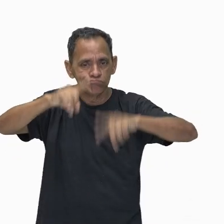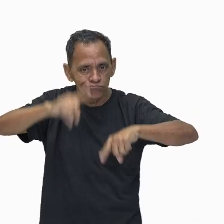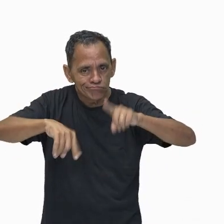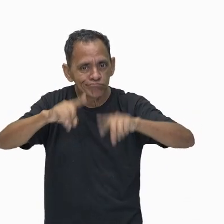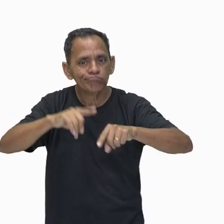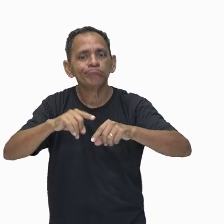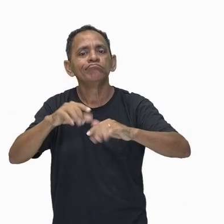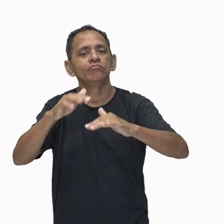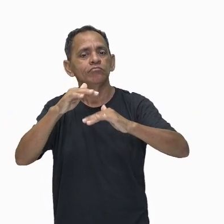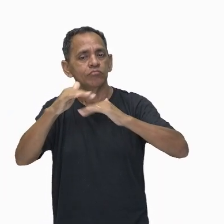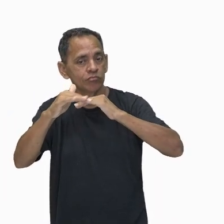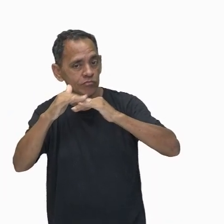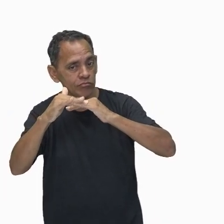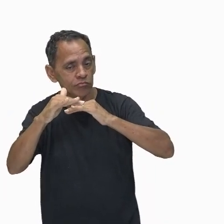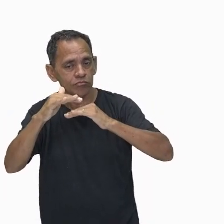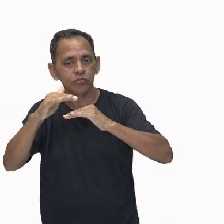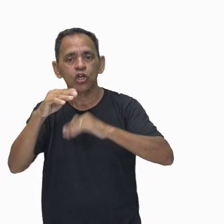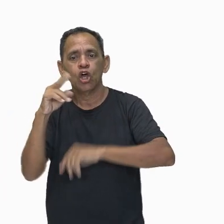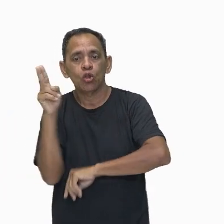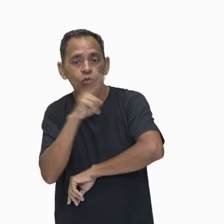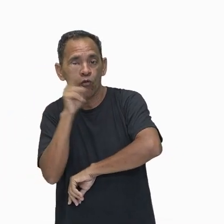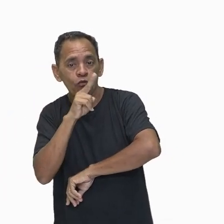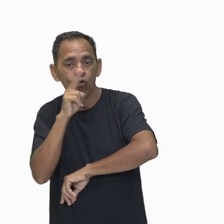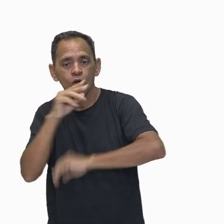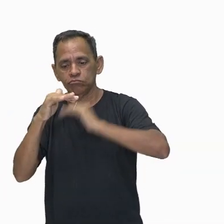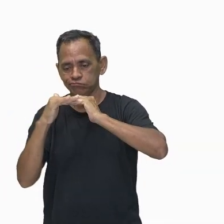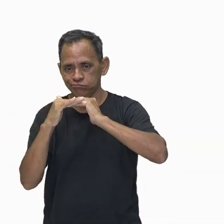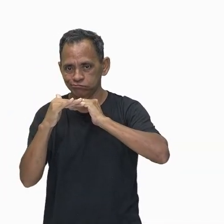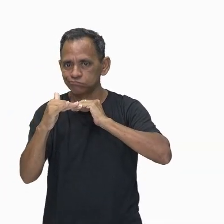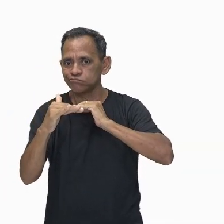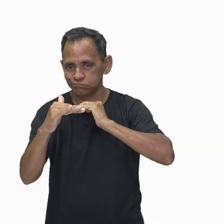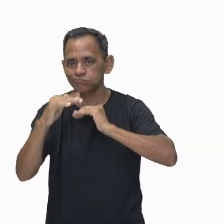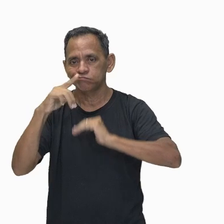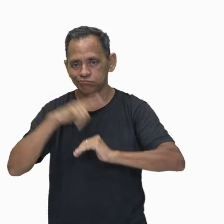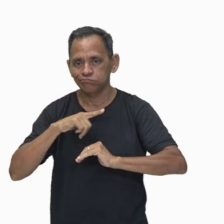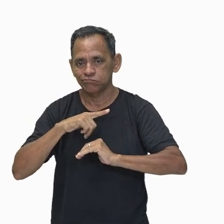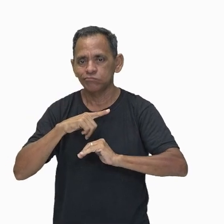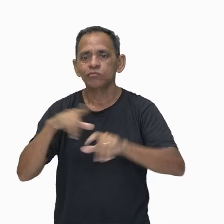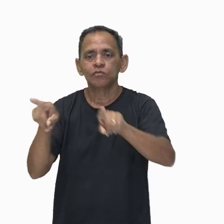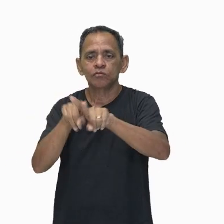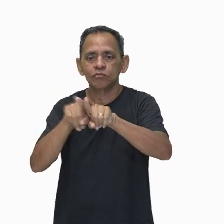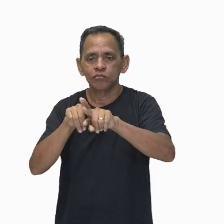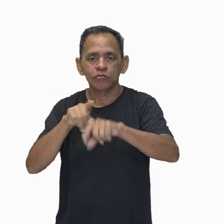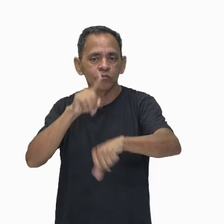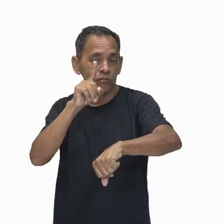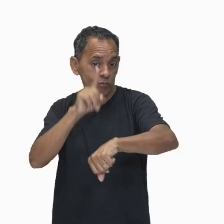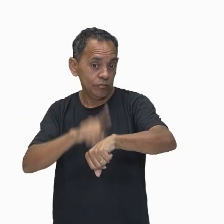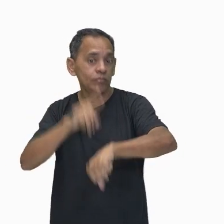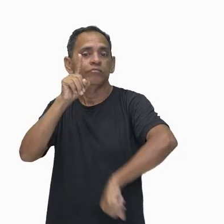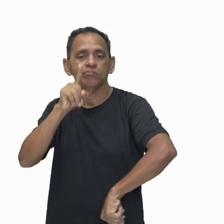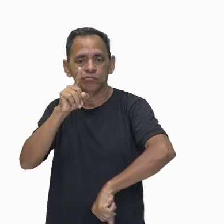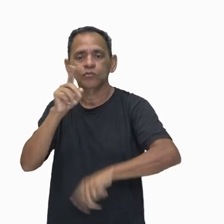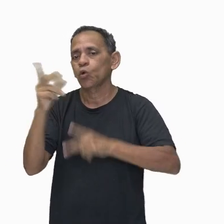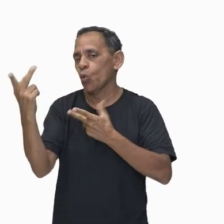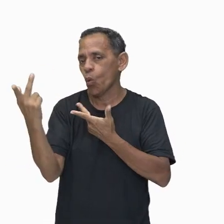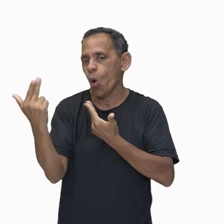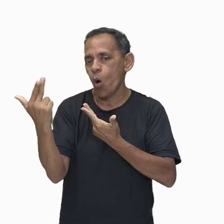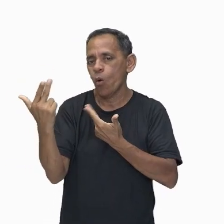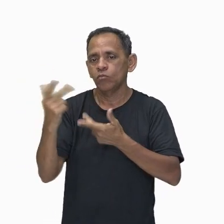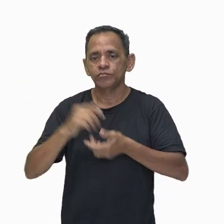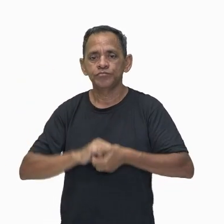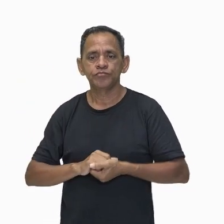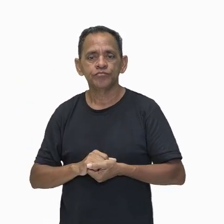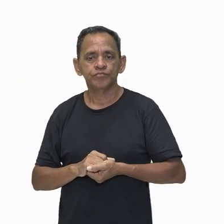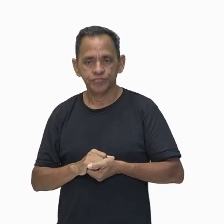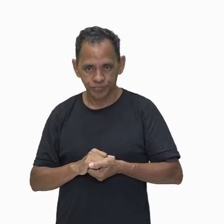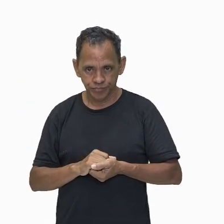velocidade constante, nós também podemos dizer que a velocidade instantânea dele será a mesma da velocidade